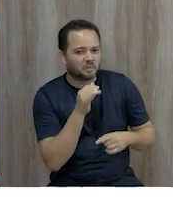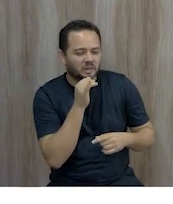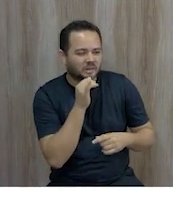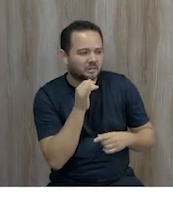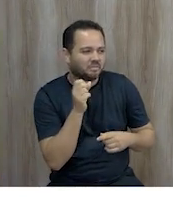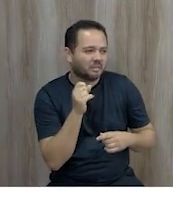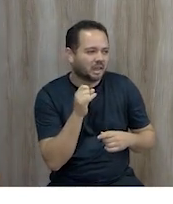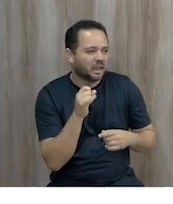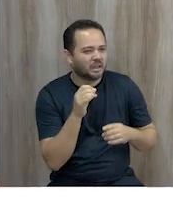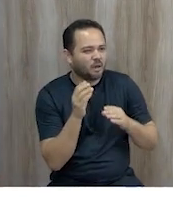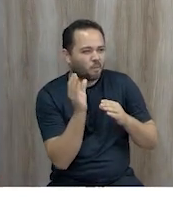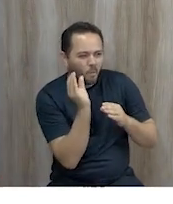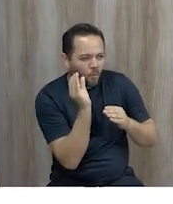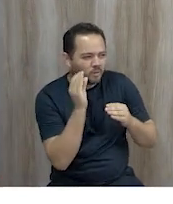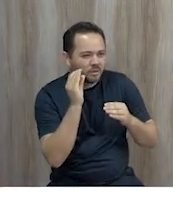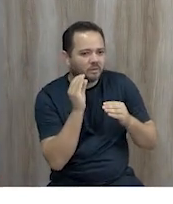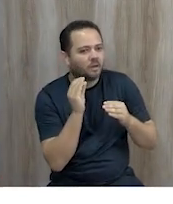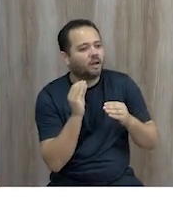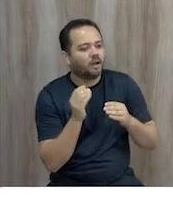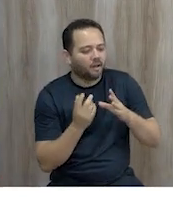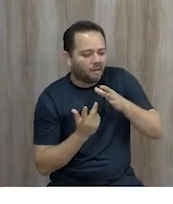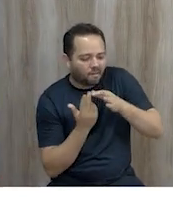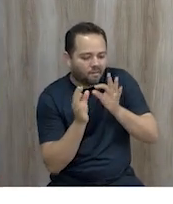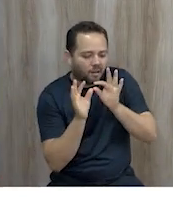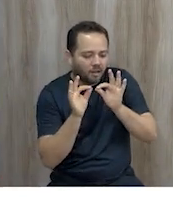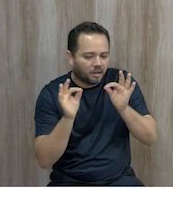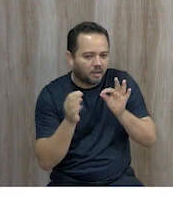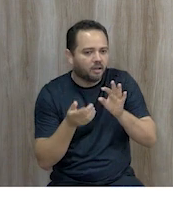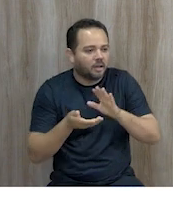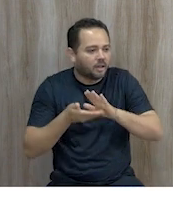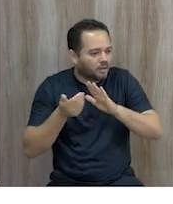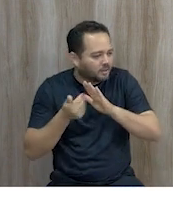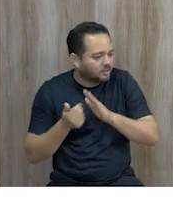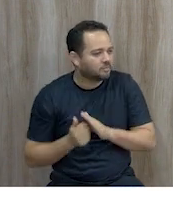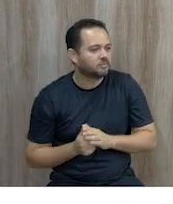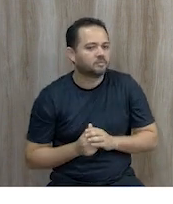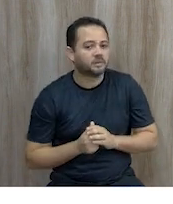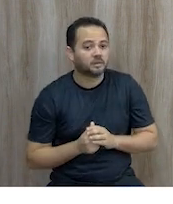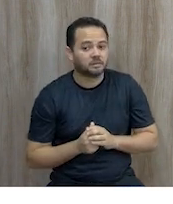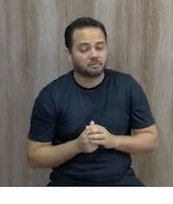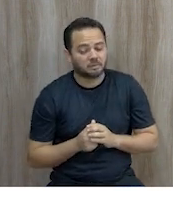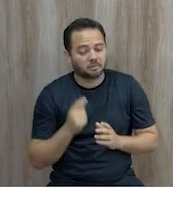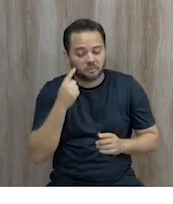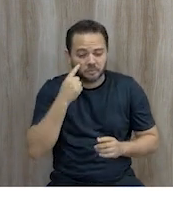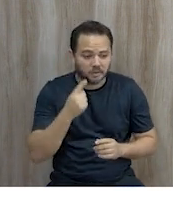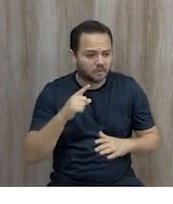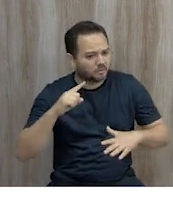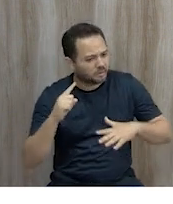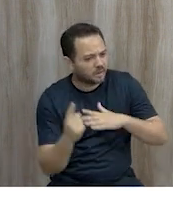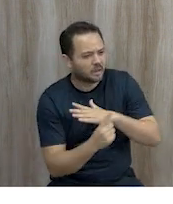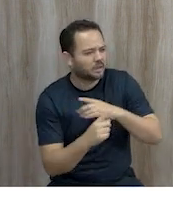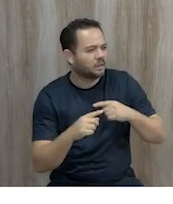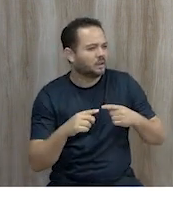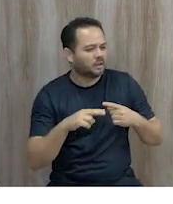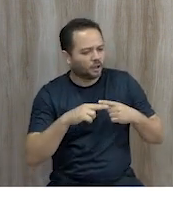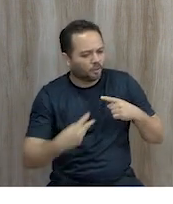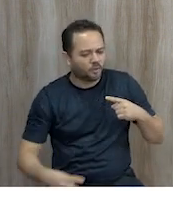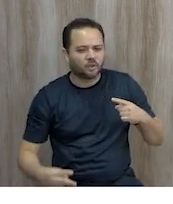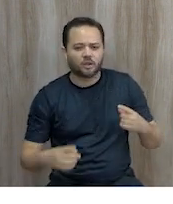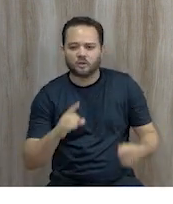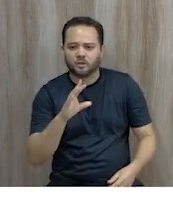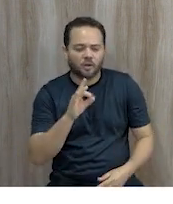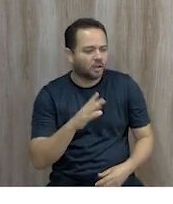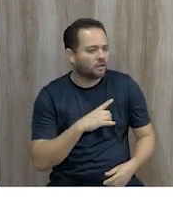bolsa residual. Então, a gente via mais ou menos esse tipo de situação na clínica. Um paciente... depois de um tratamento ativo de